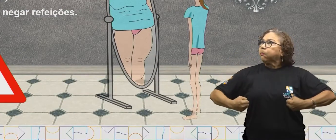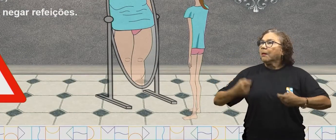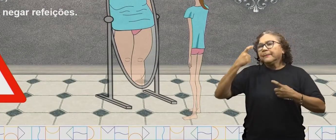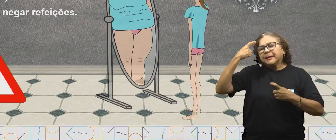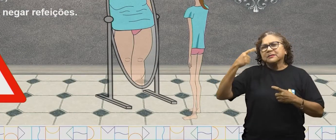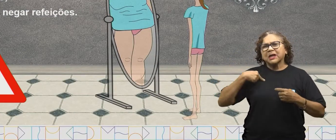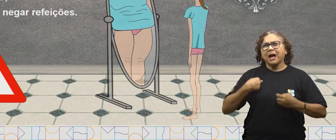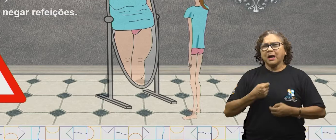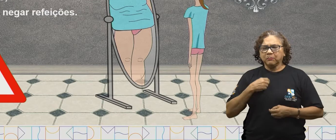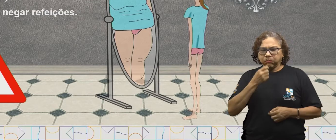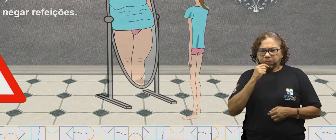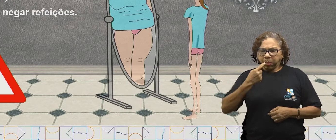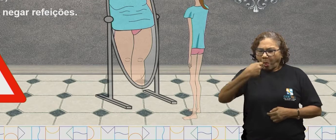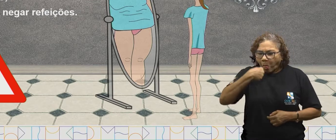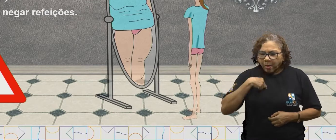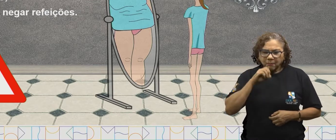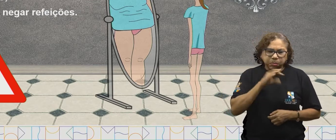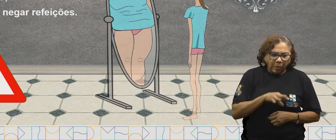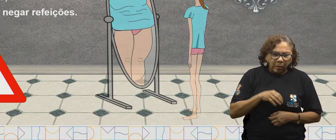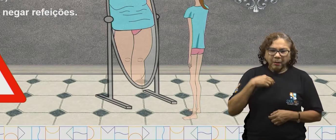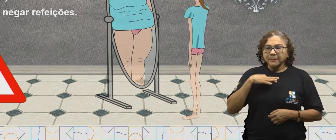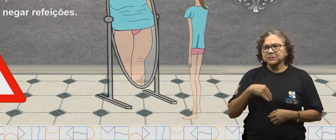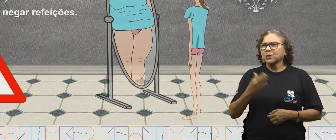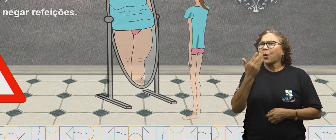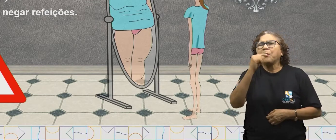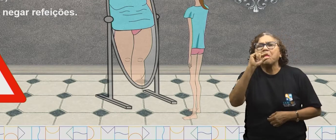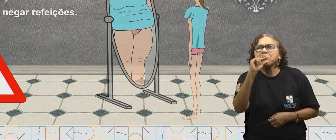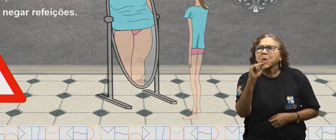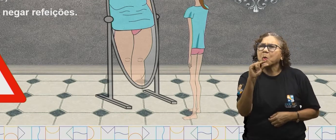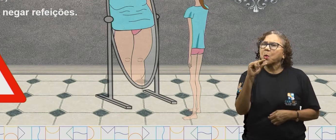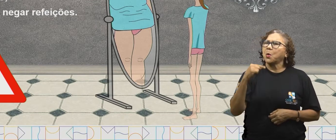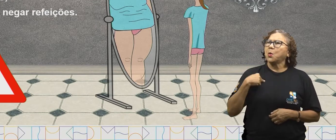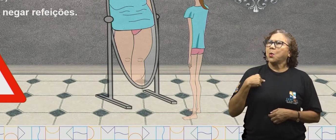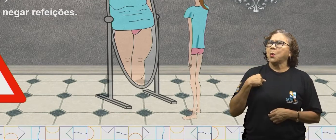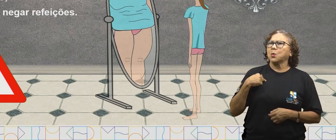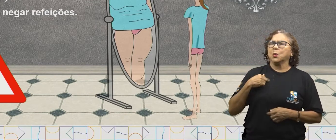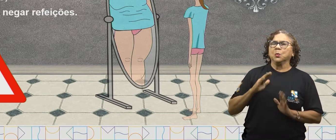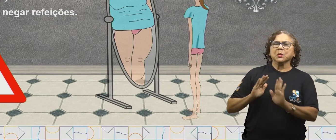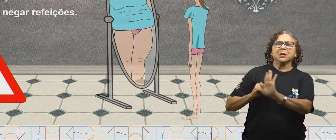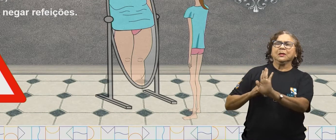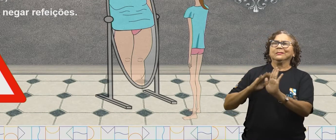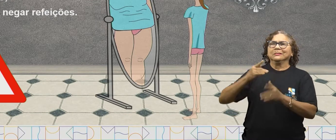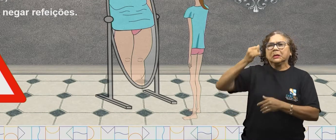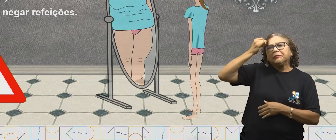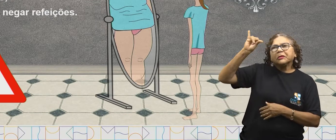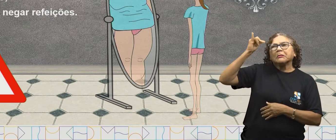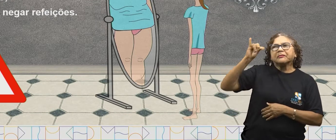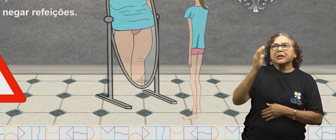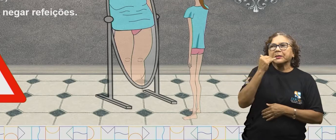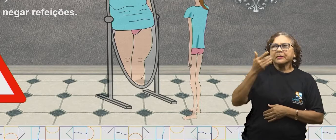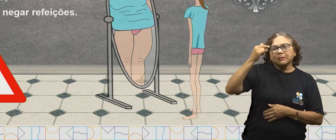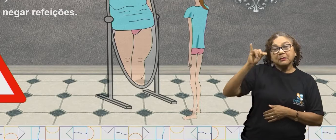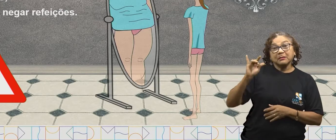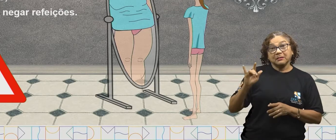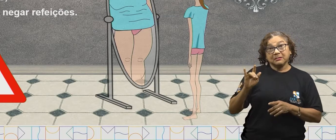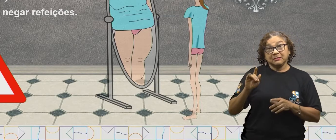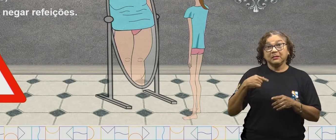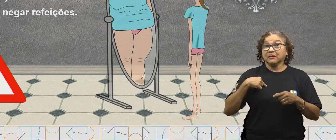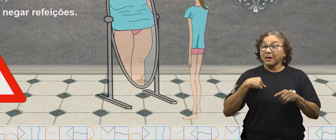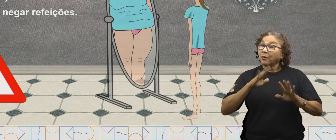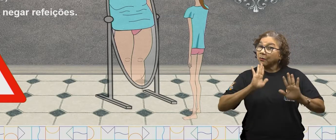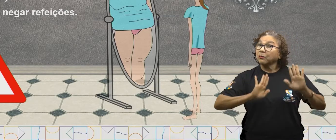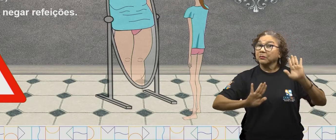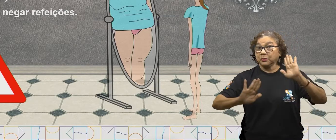muito, provocar vômitos, comer pouco ou negar refeições são sinais